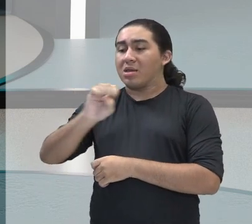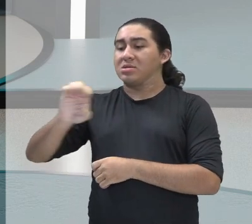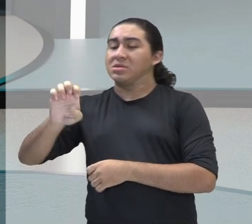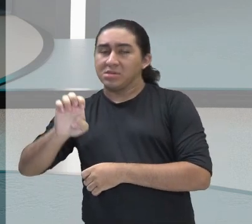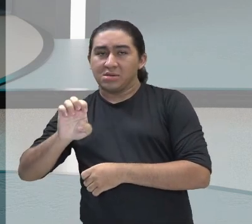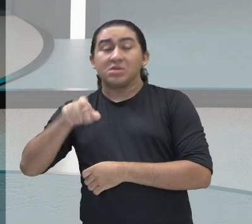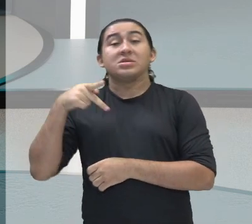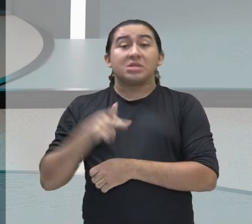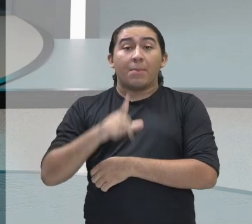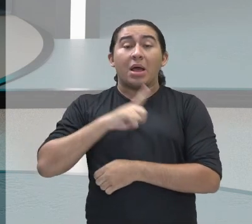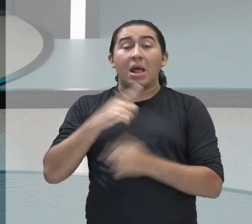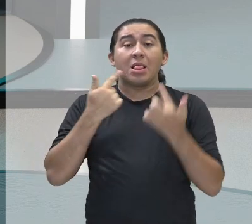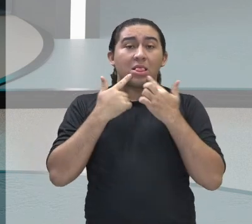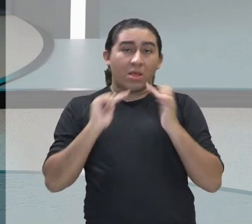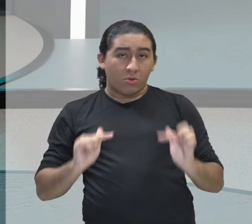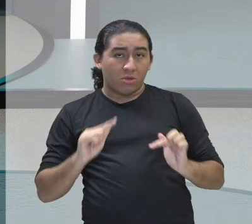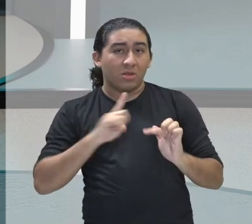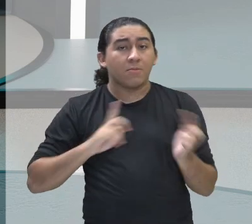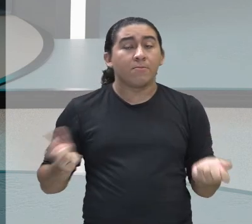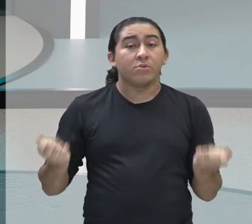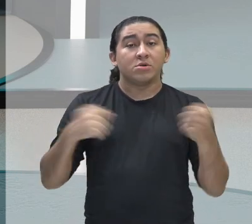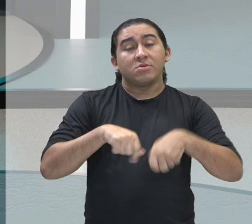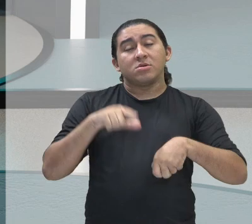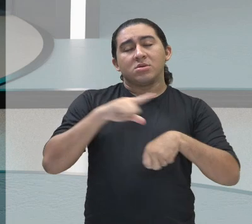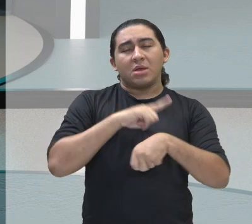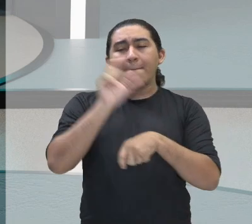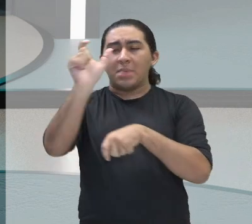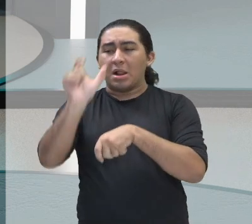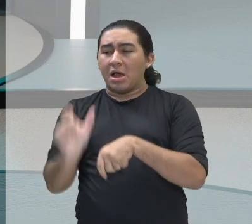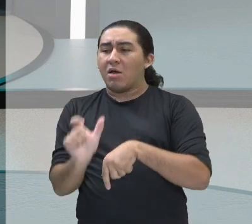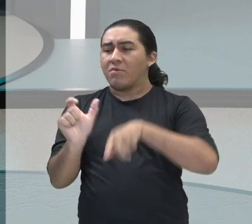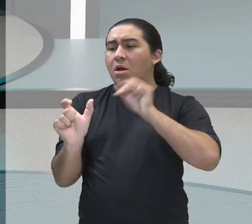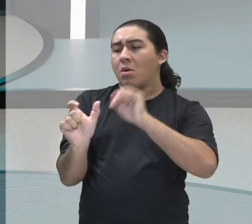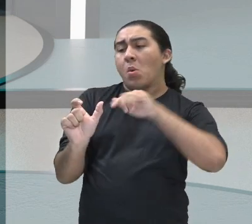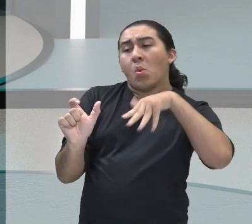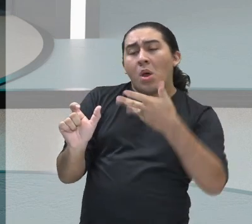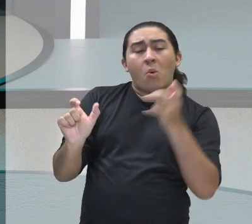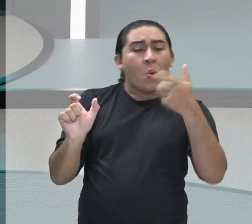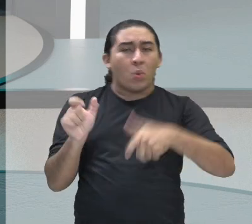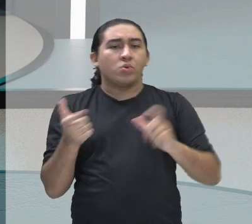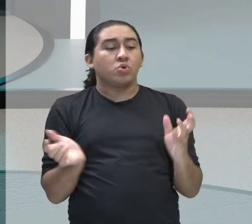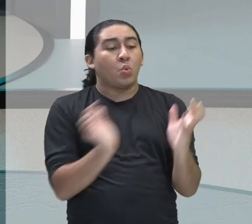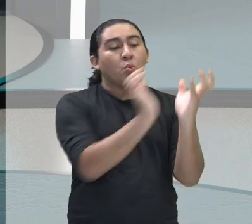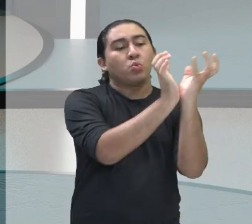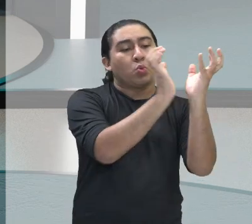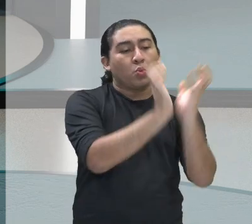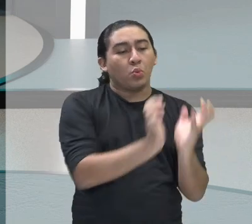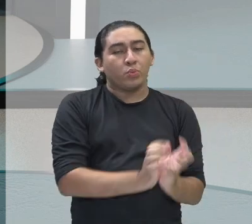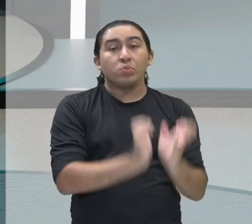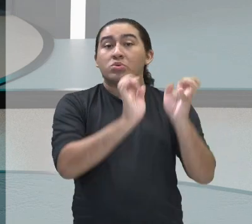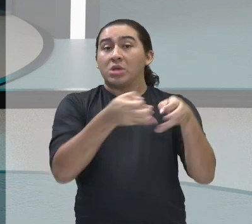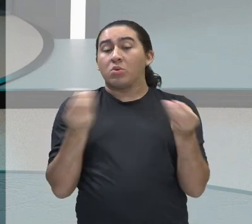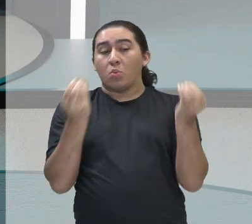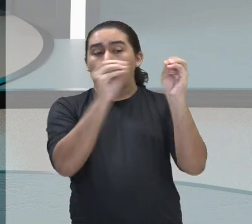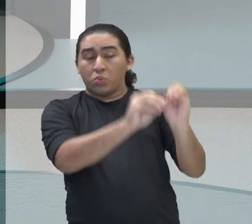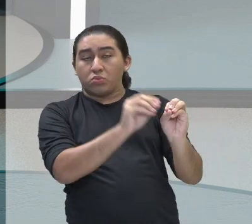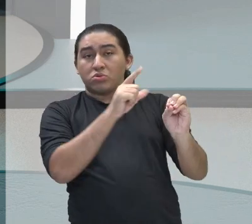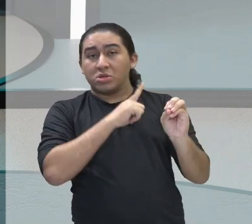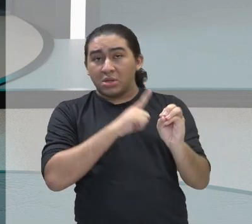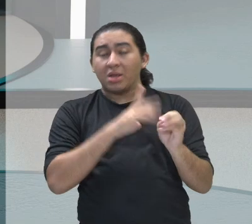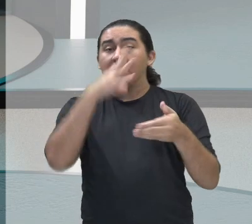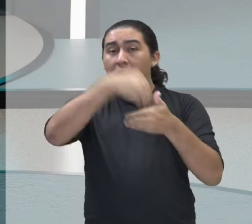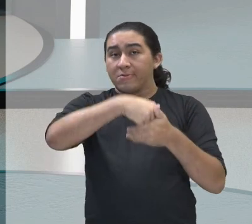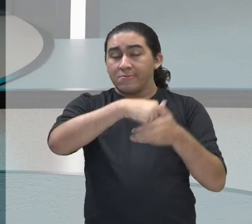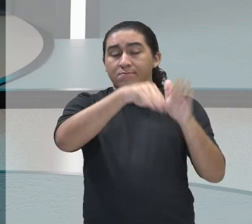tem para qualificar e classificar cada uma dessas palavras, tá certo? Então, todas as palavras do idioma têm uma classificação.